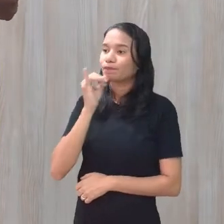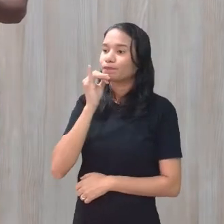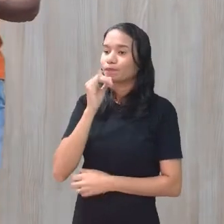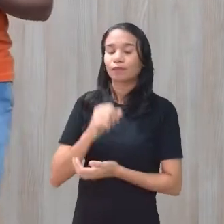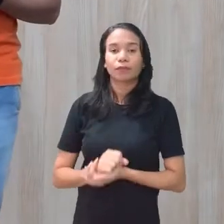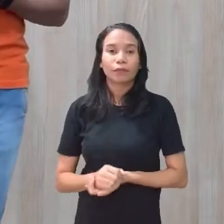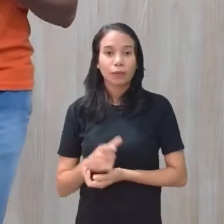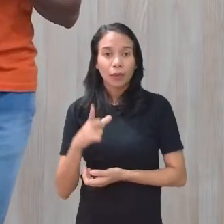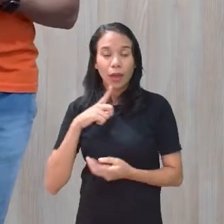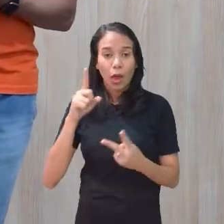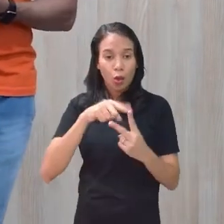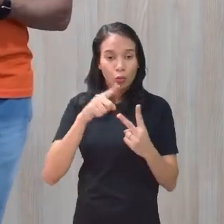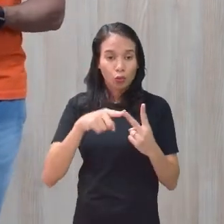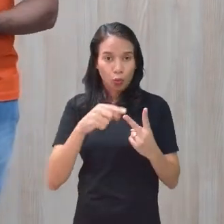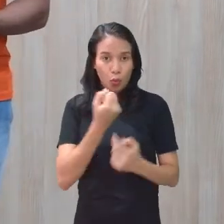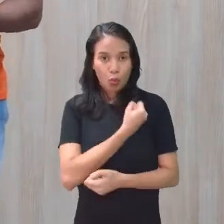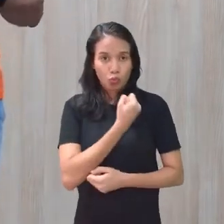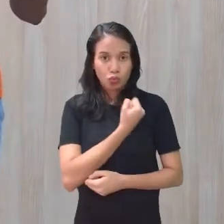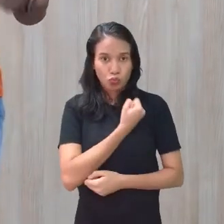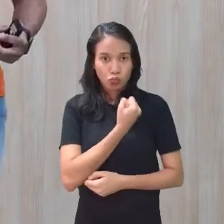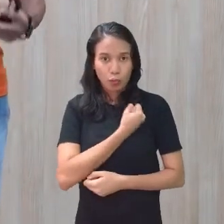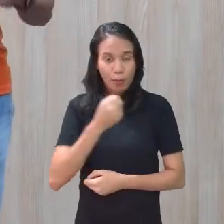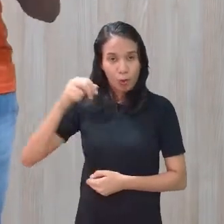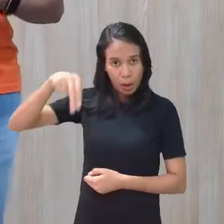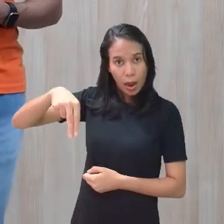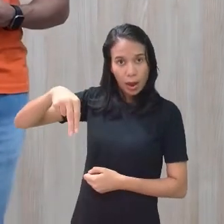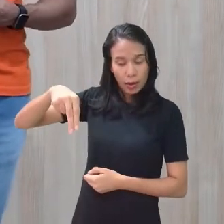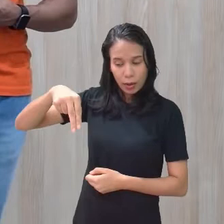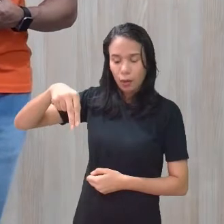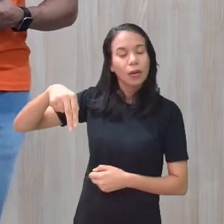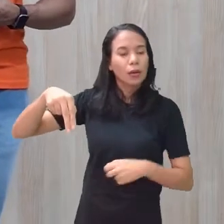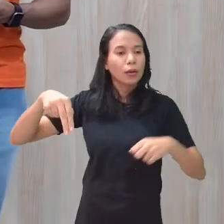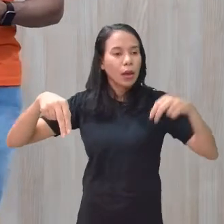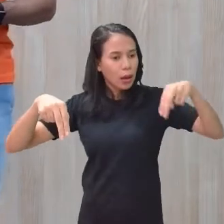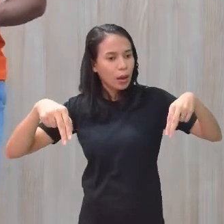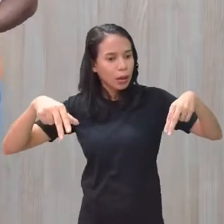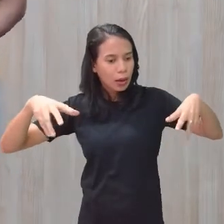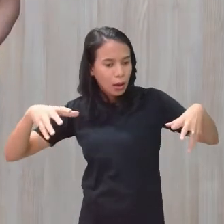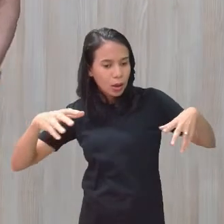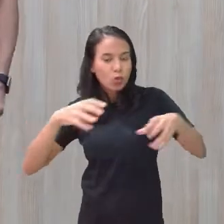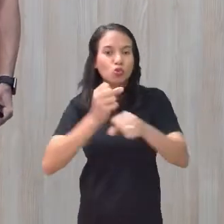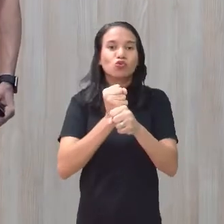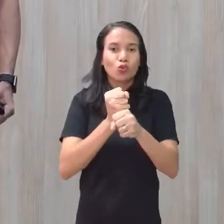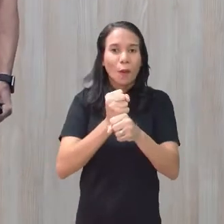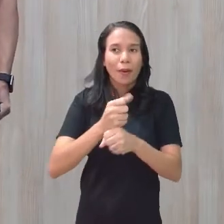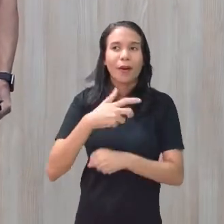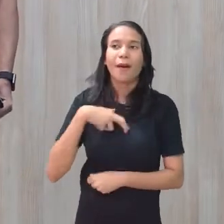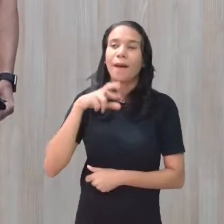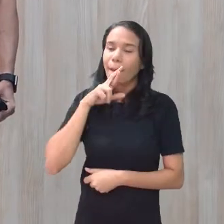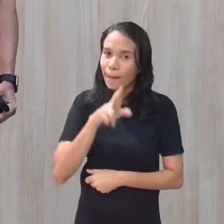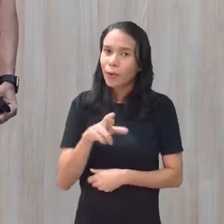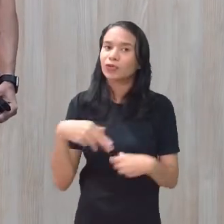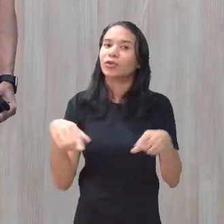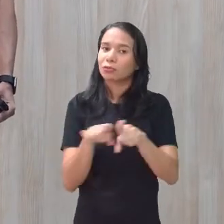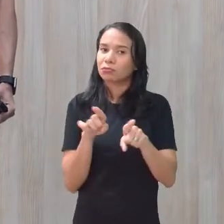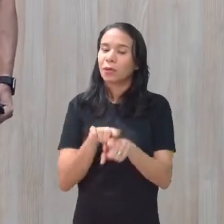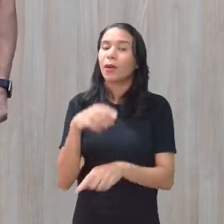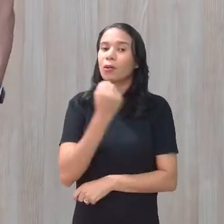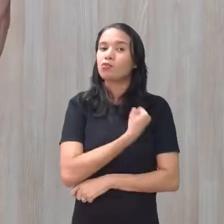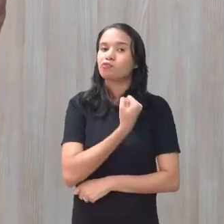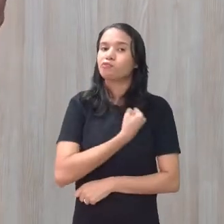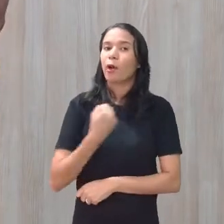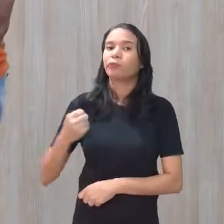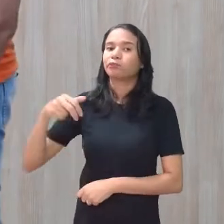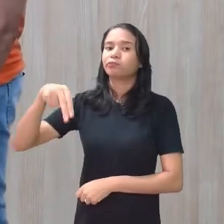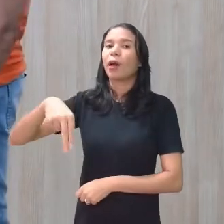eu pego 2 números naturais e somo esses 2 números naturais, a resposta vai dar um número natural,